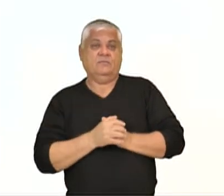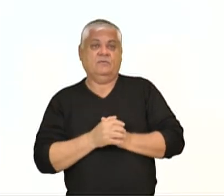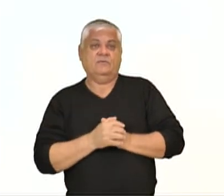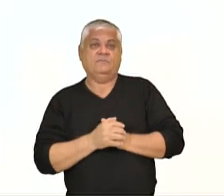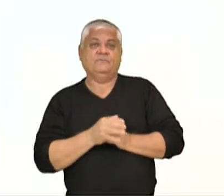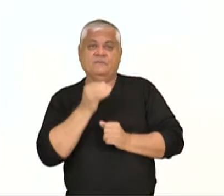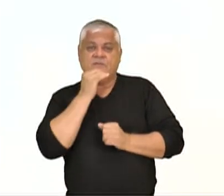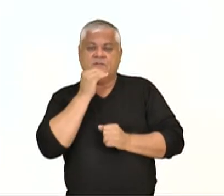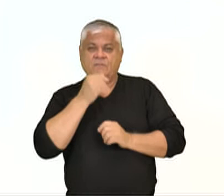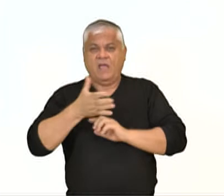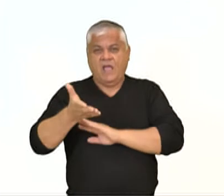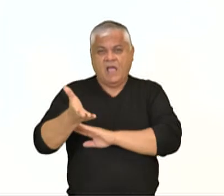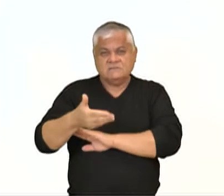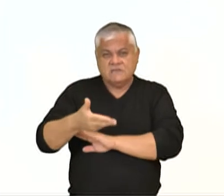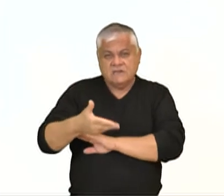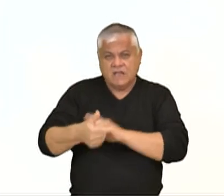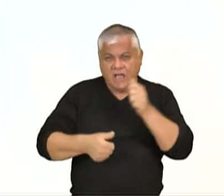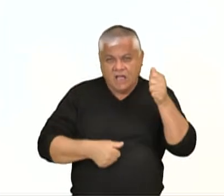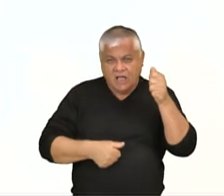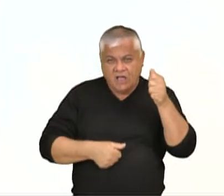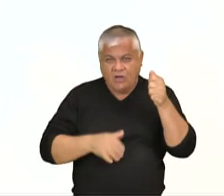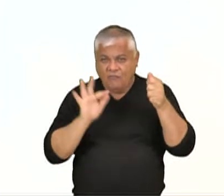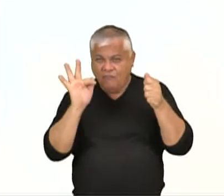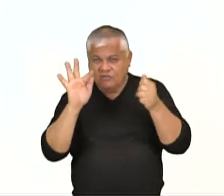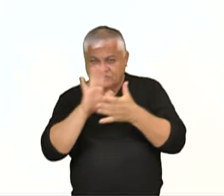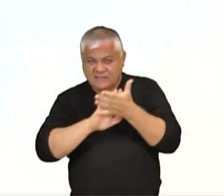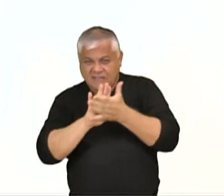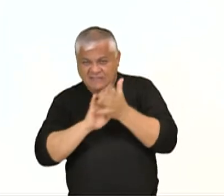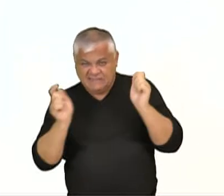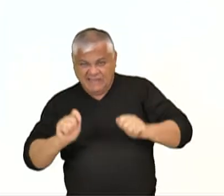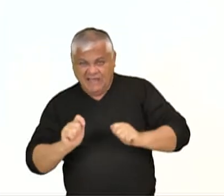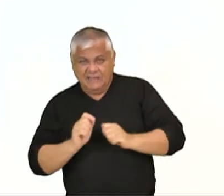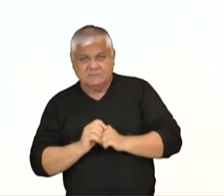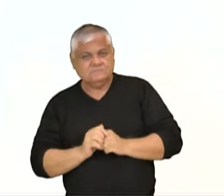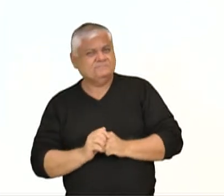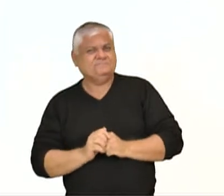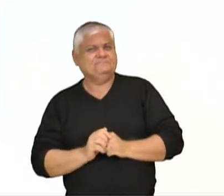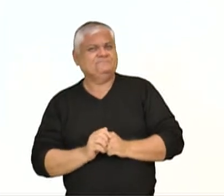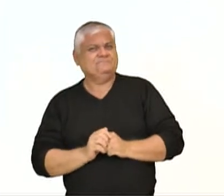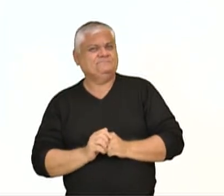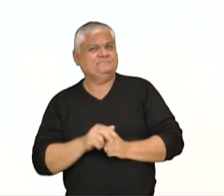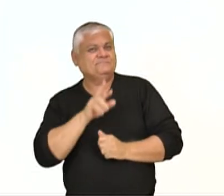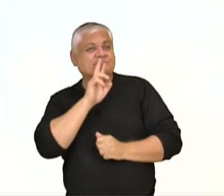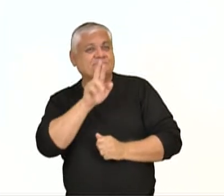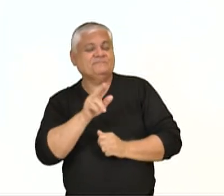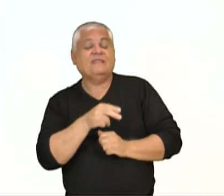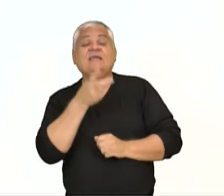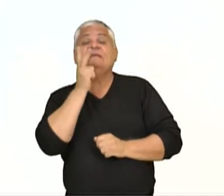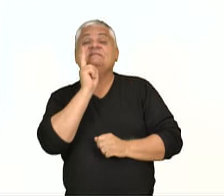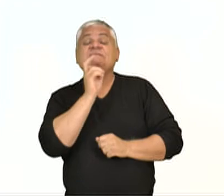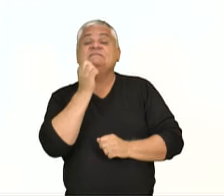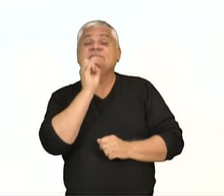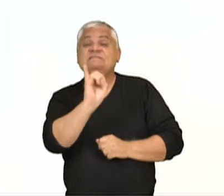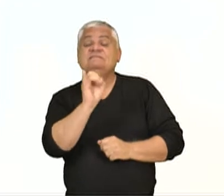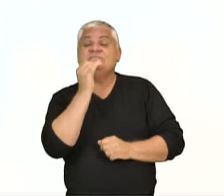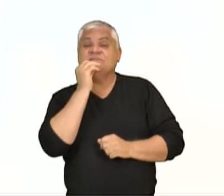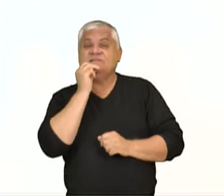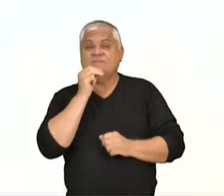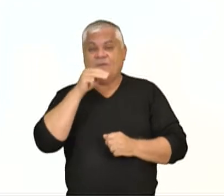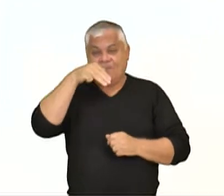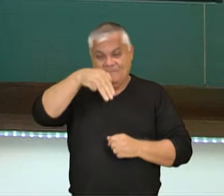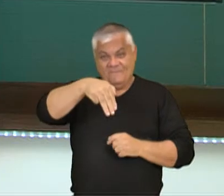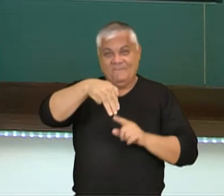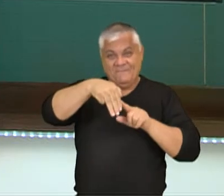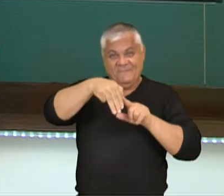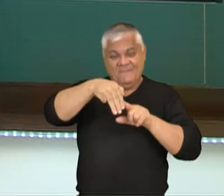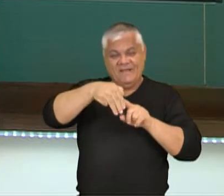existir aceleração sem força? Pense. Pessoal, se a massa for mantida constante em um experimento, é possível